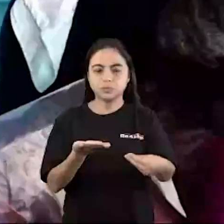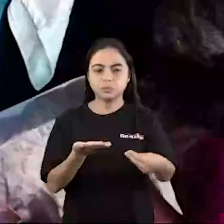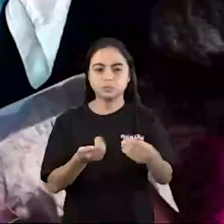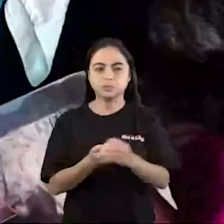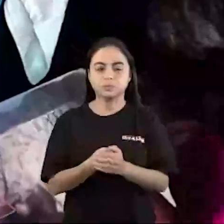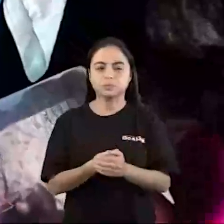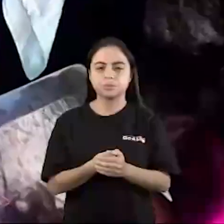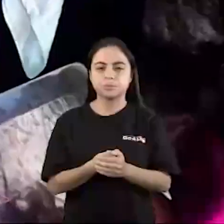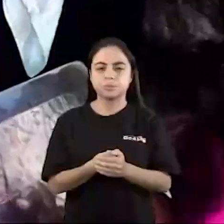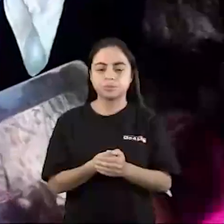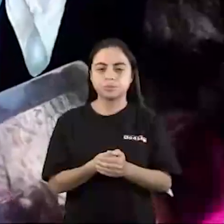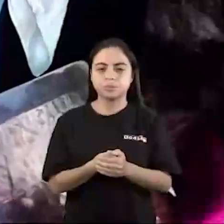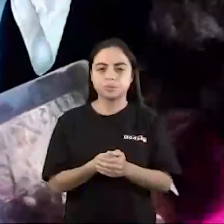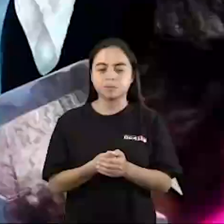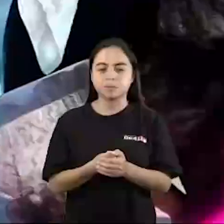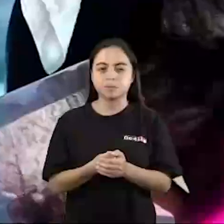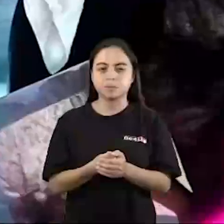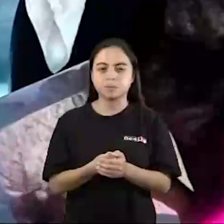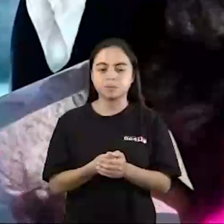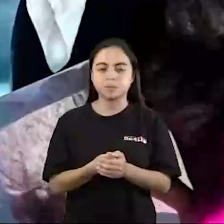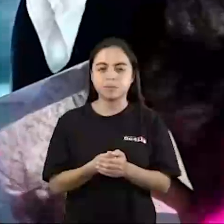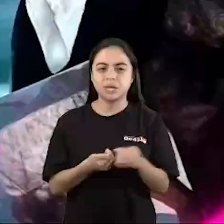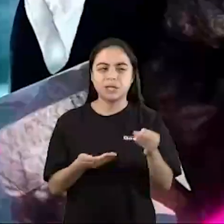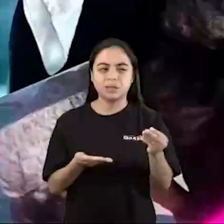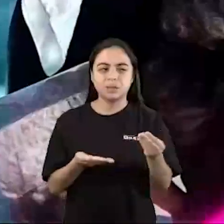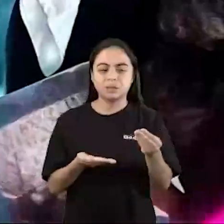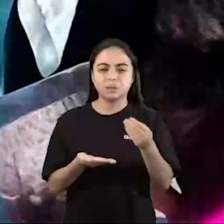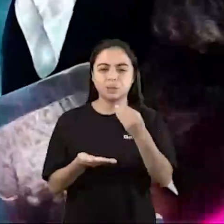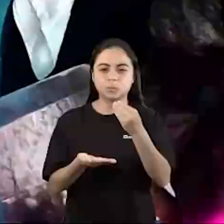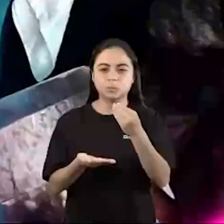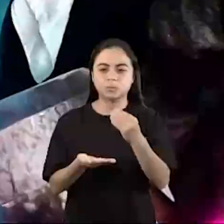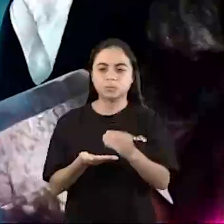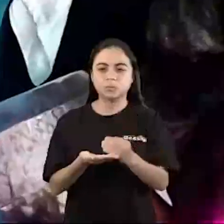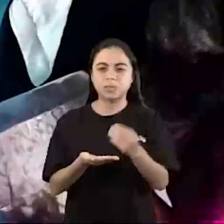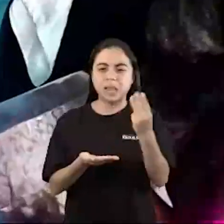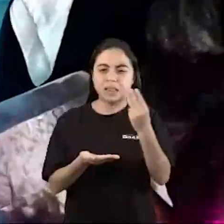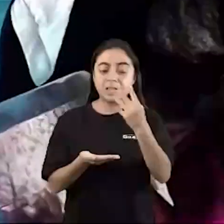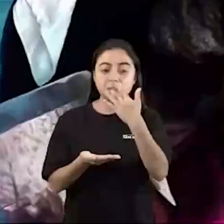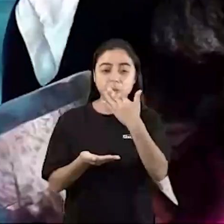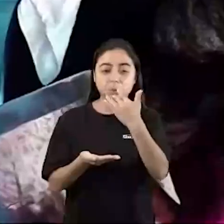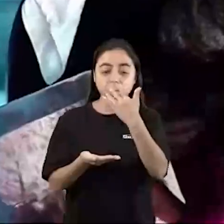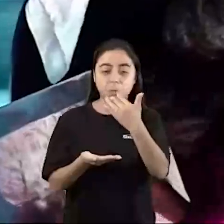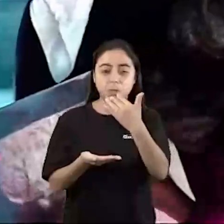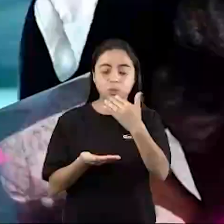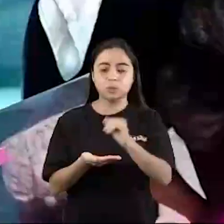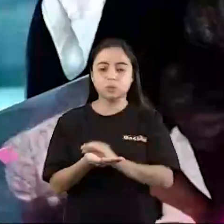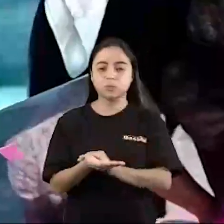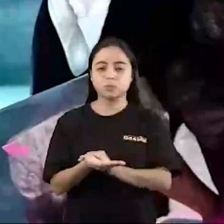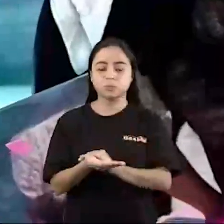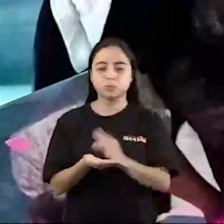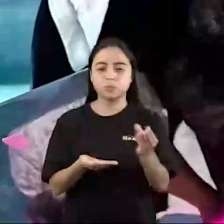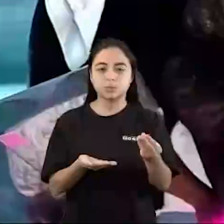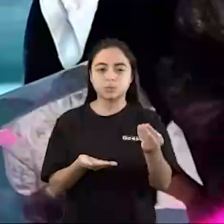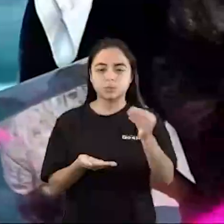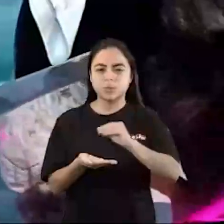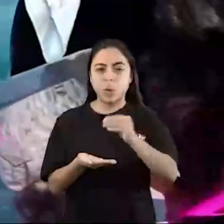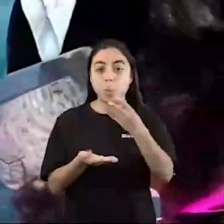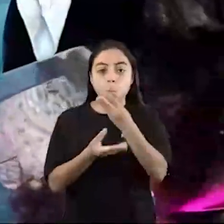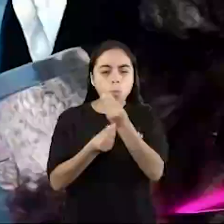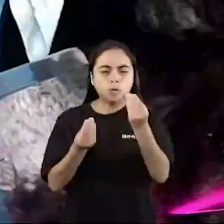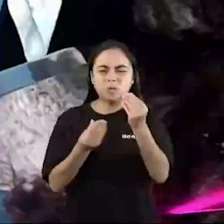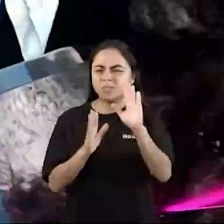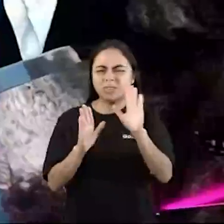eu ponho um pouco do terceiro corante do panótico, não precisa de